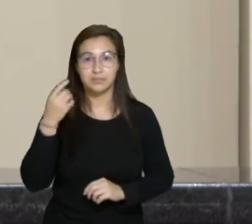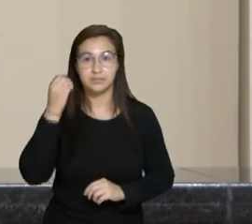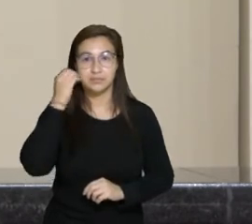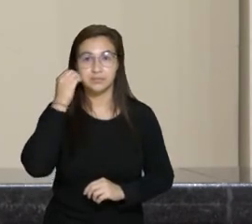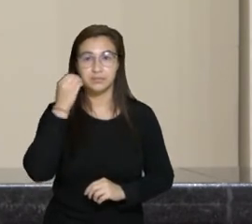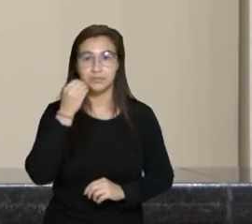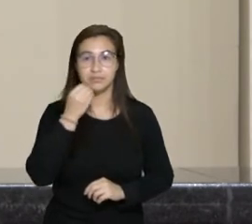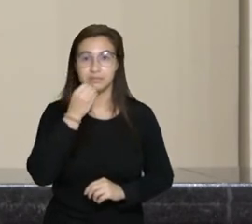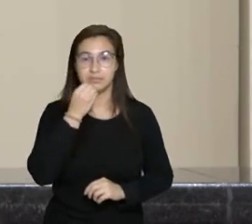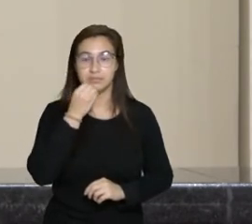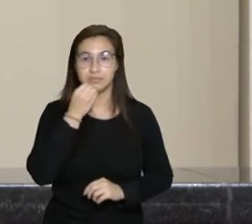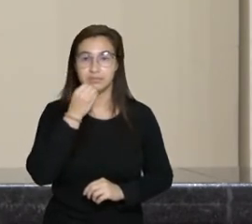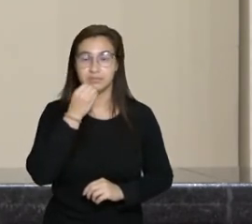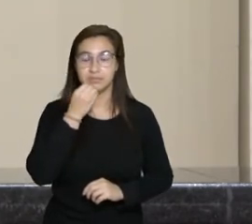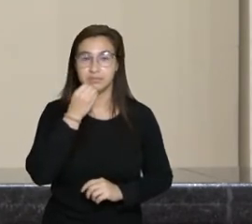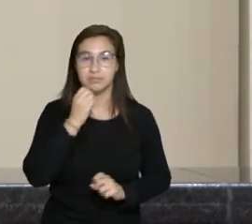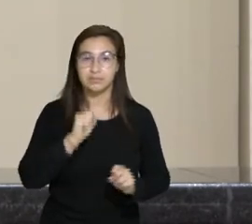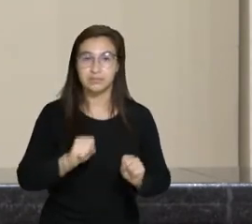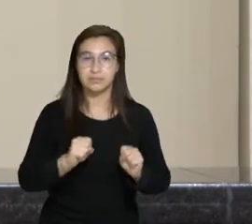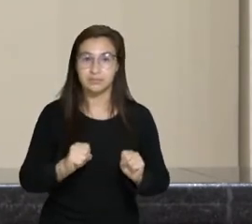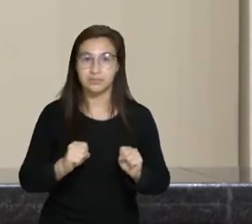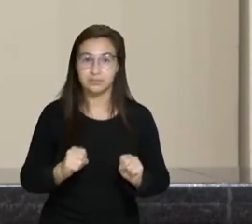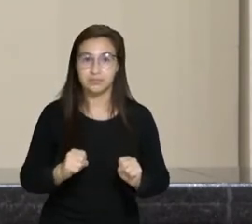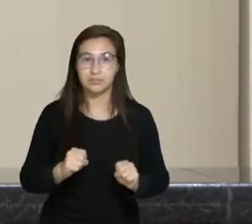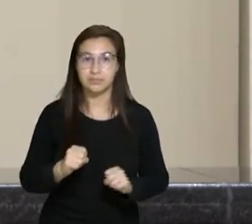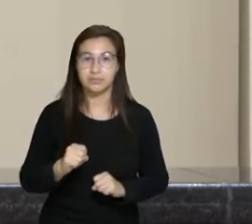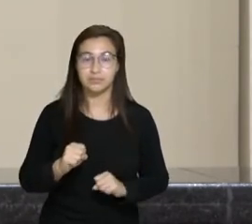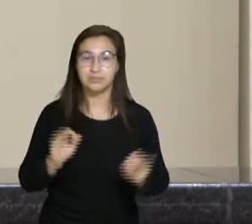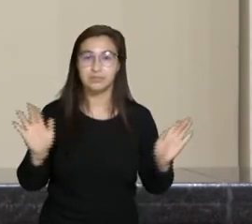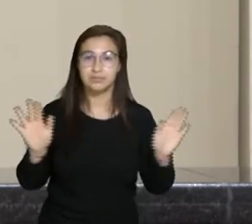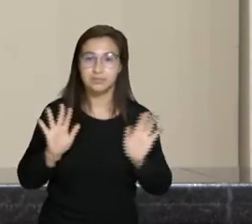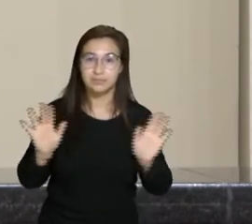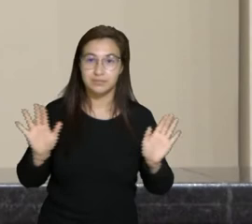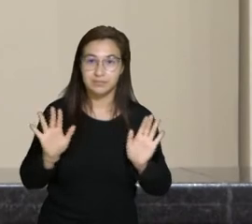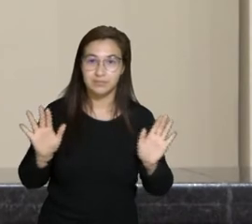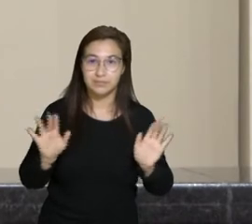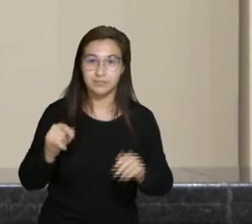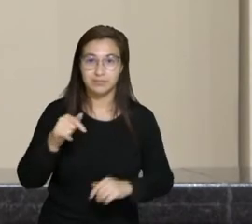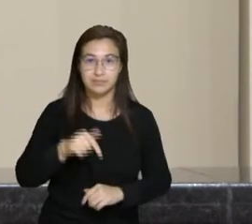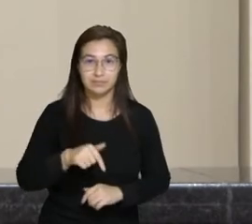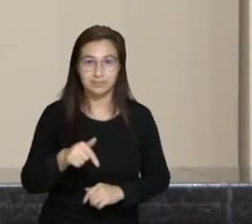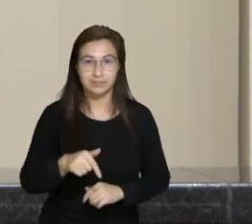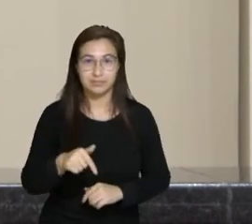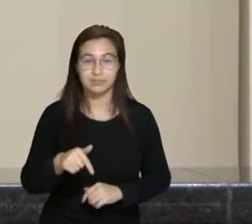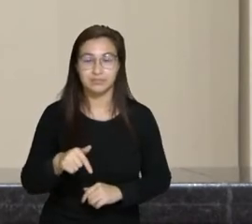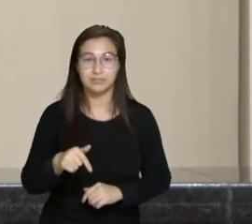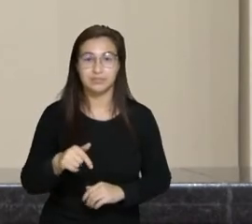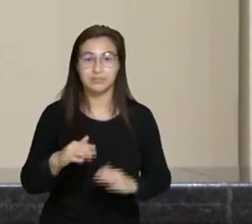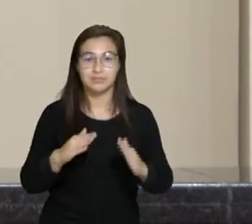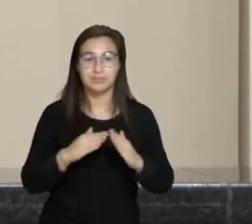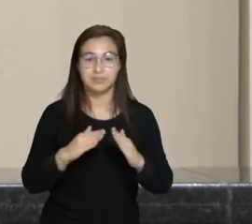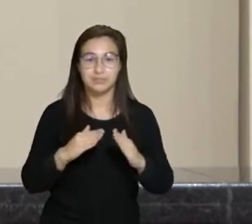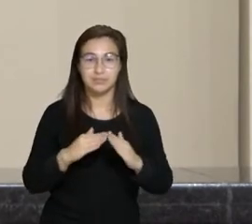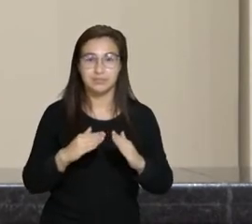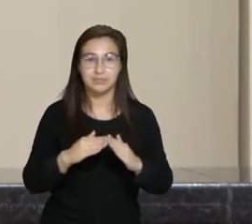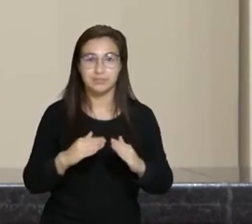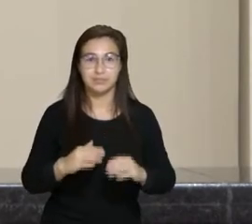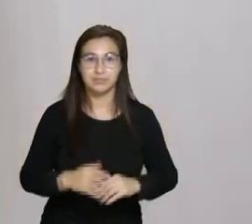Vicentini e faça sua despedida dessa casa e nesse período de convocação